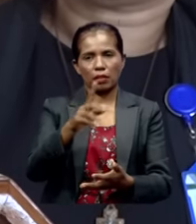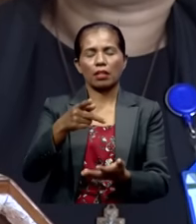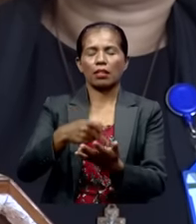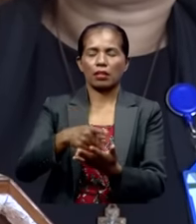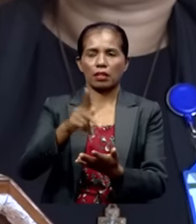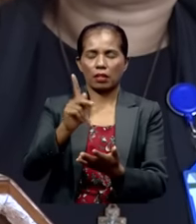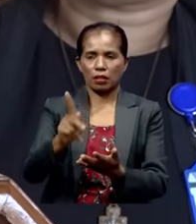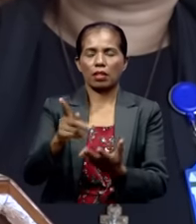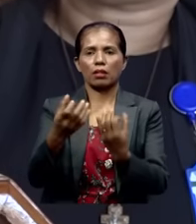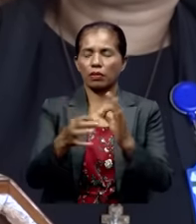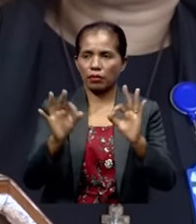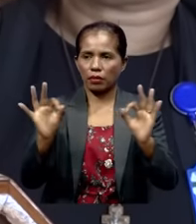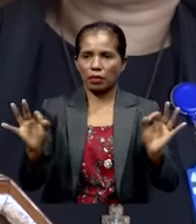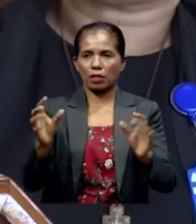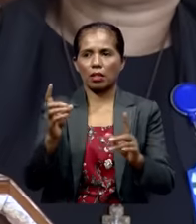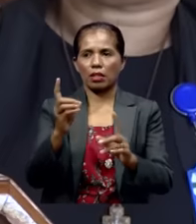se remata e é